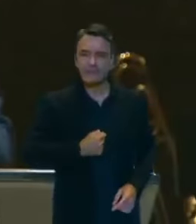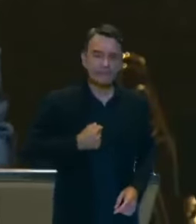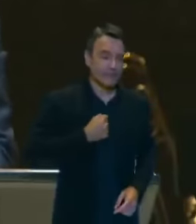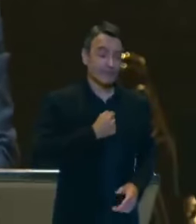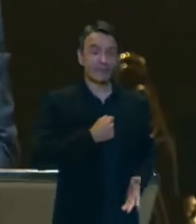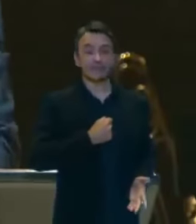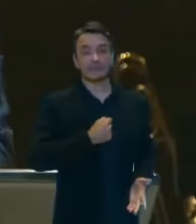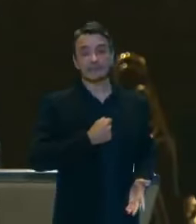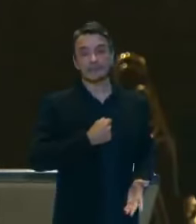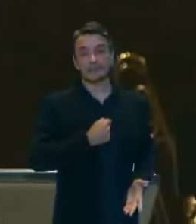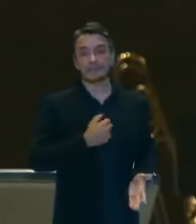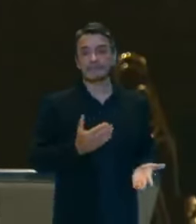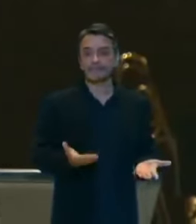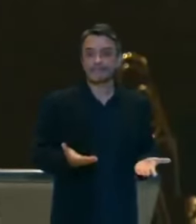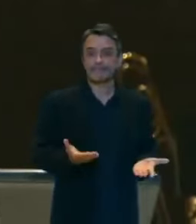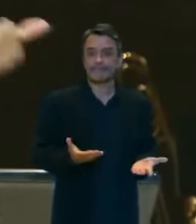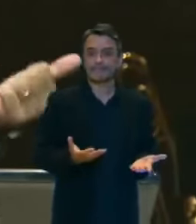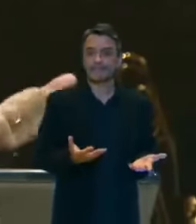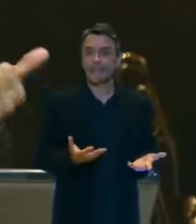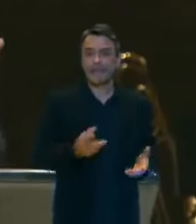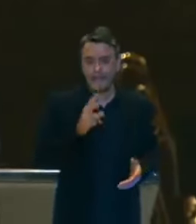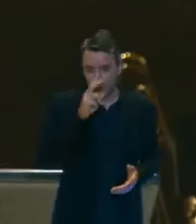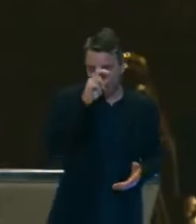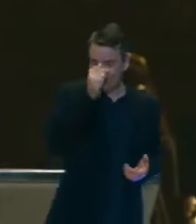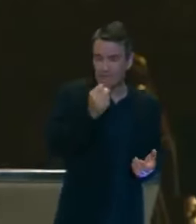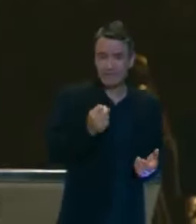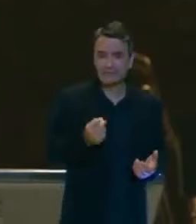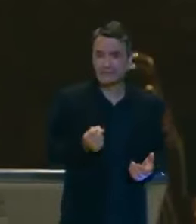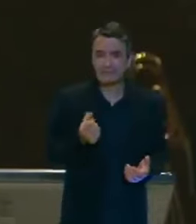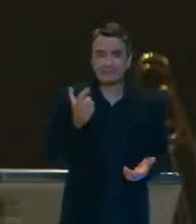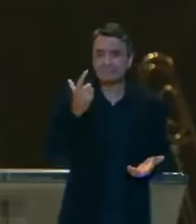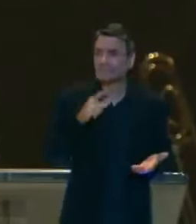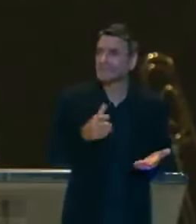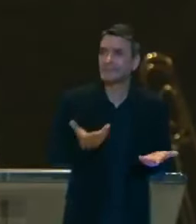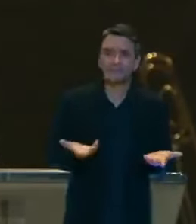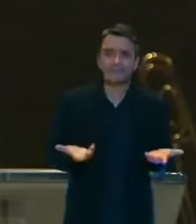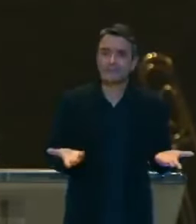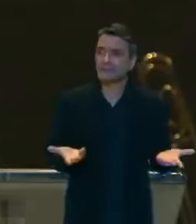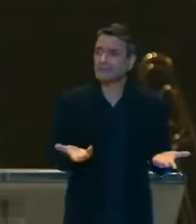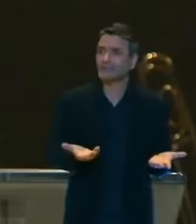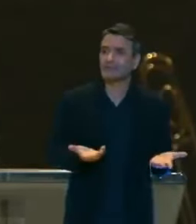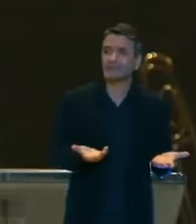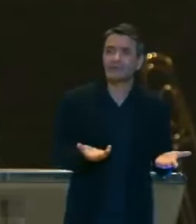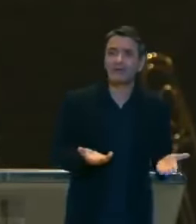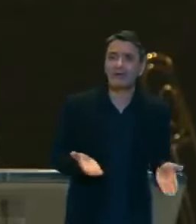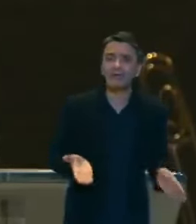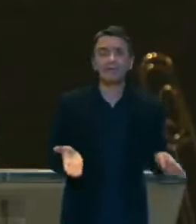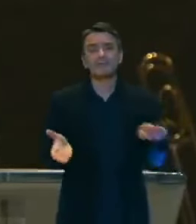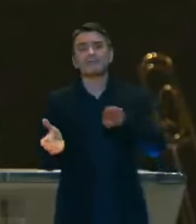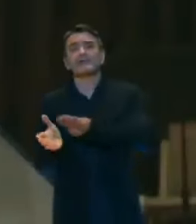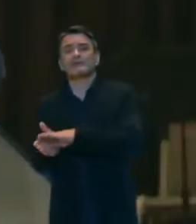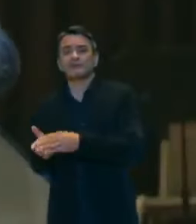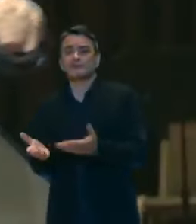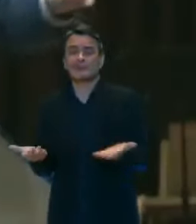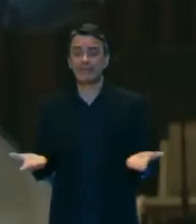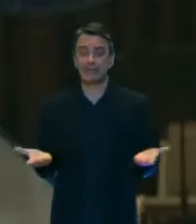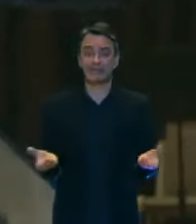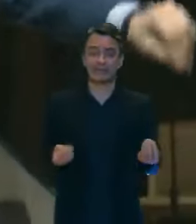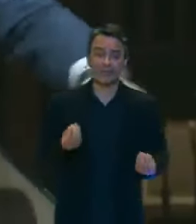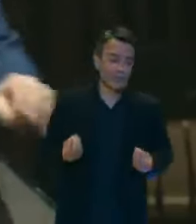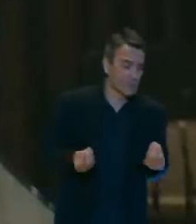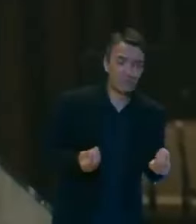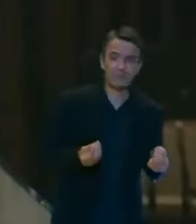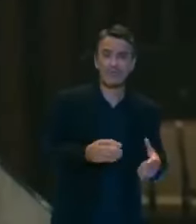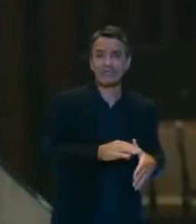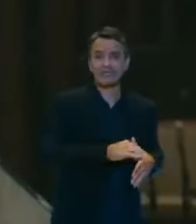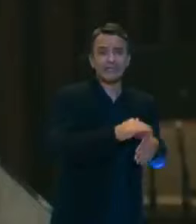sentimento, a sensação é: nós não temos força para voltar. Nós não temos lideranças articuladas que nos permitam voltar